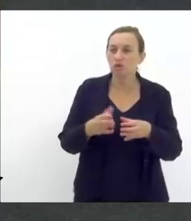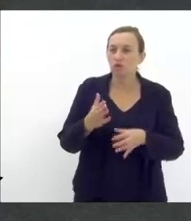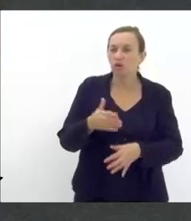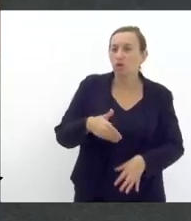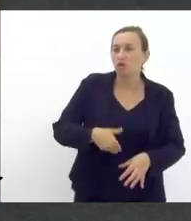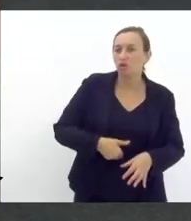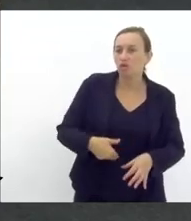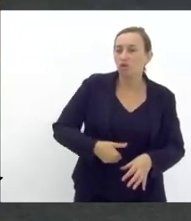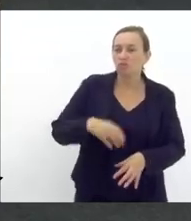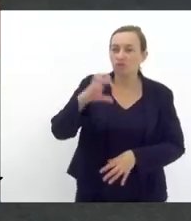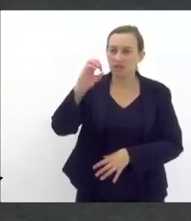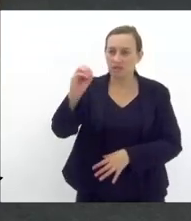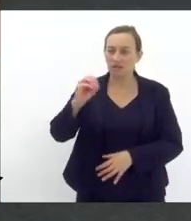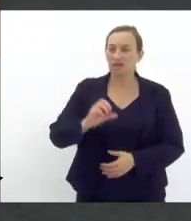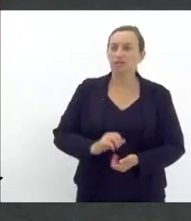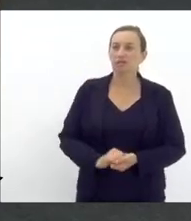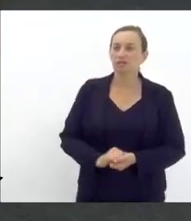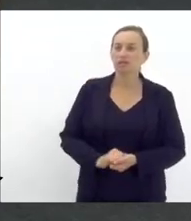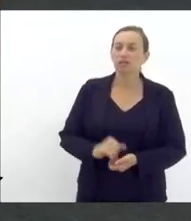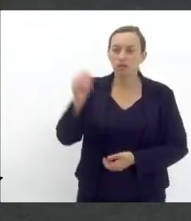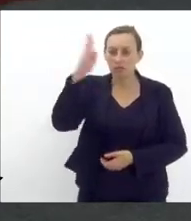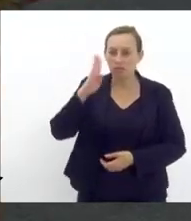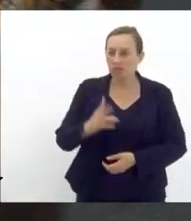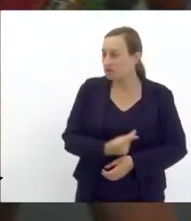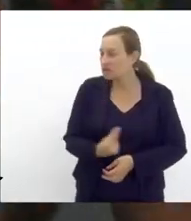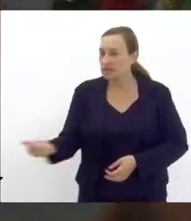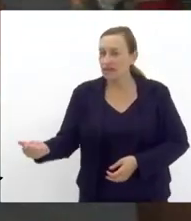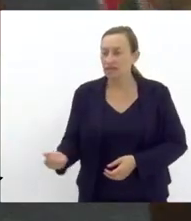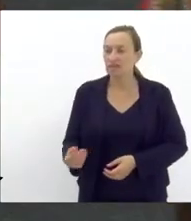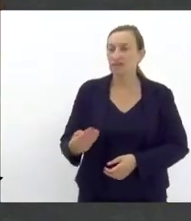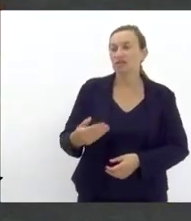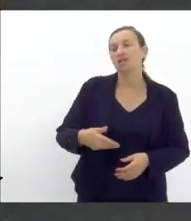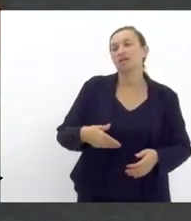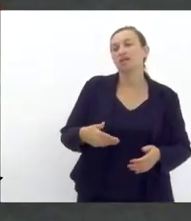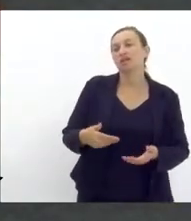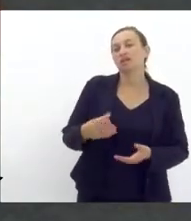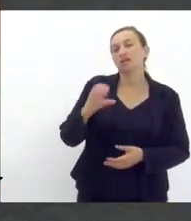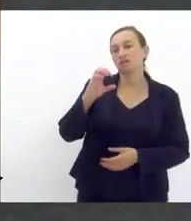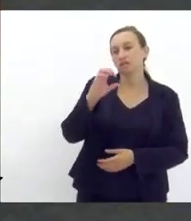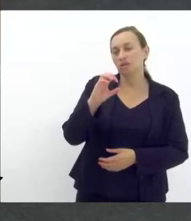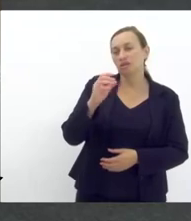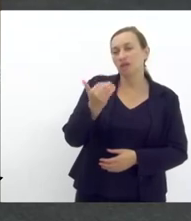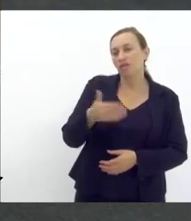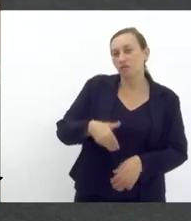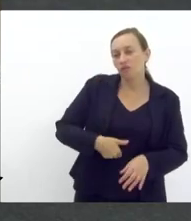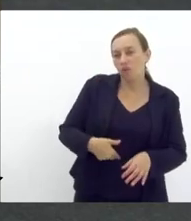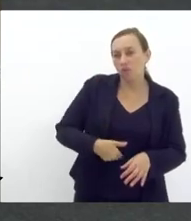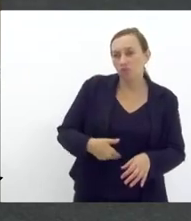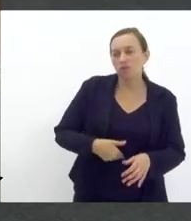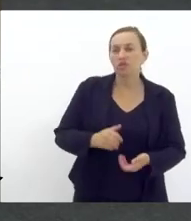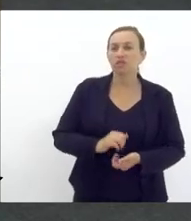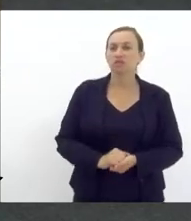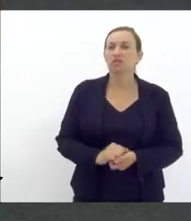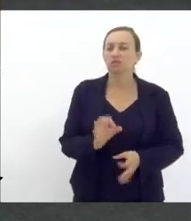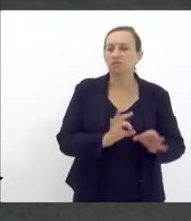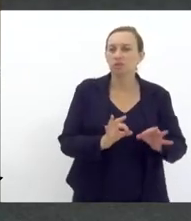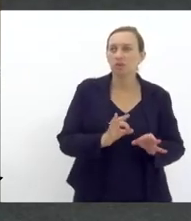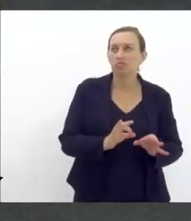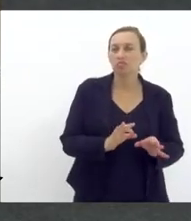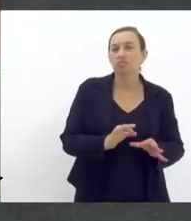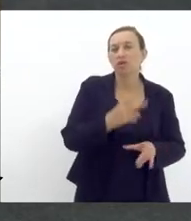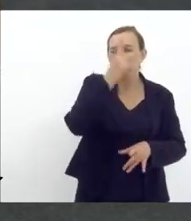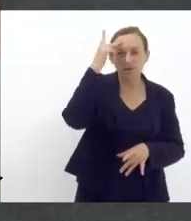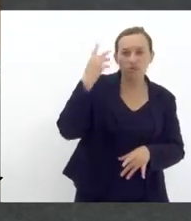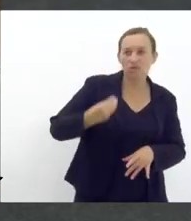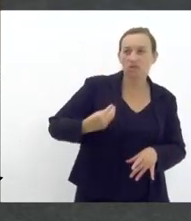que garantiu que o Brasil saísse do mapa da fome o programa é direcionado para cidades com mais de 100 mil